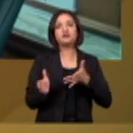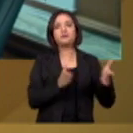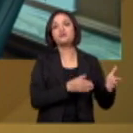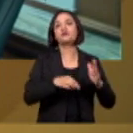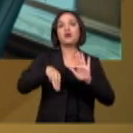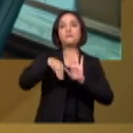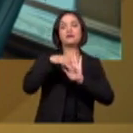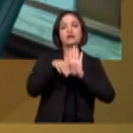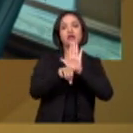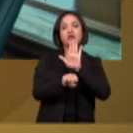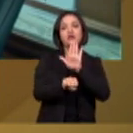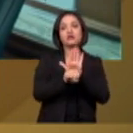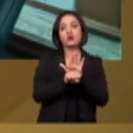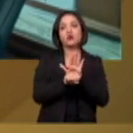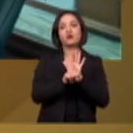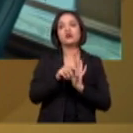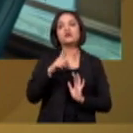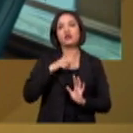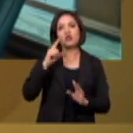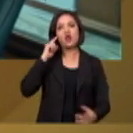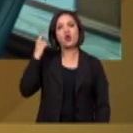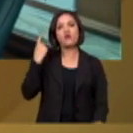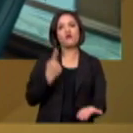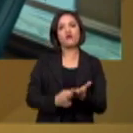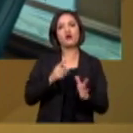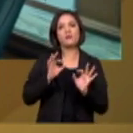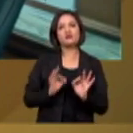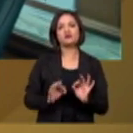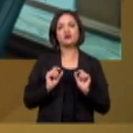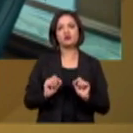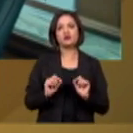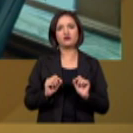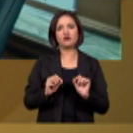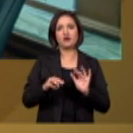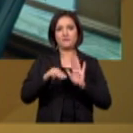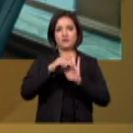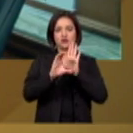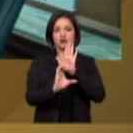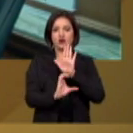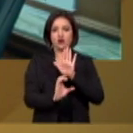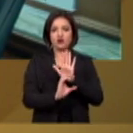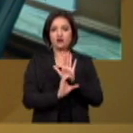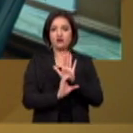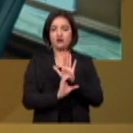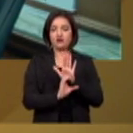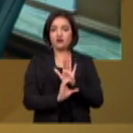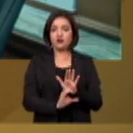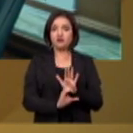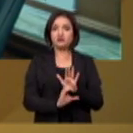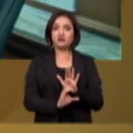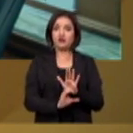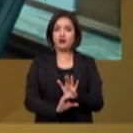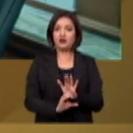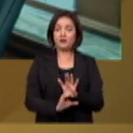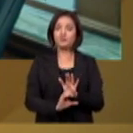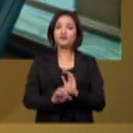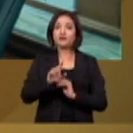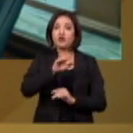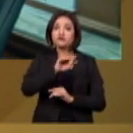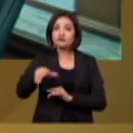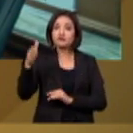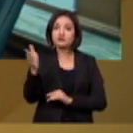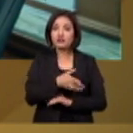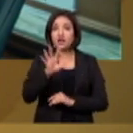segurança a confirmar-se a medida cautelar e se cassa decisão